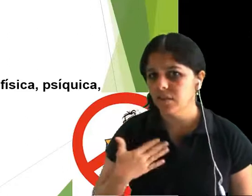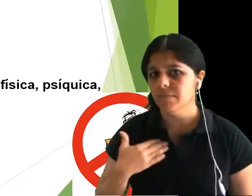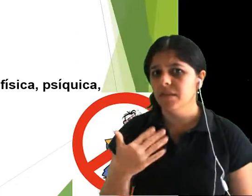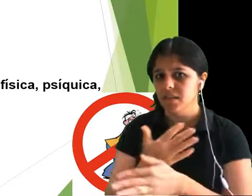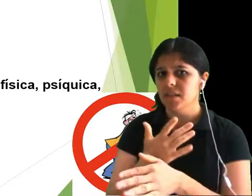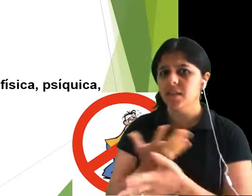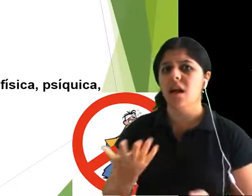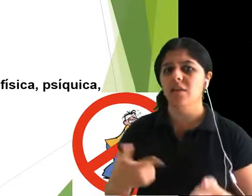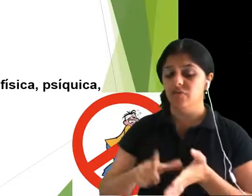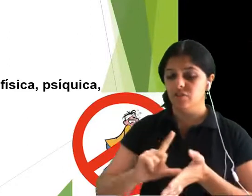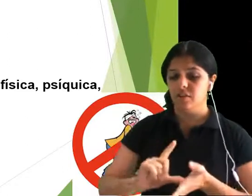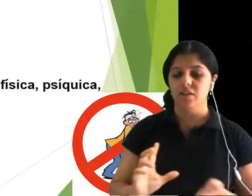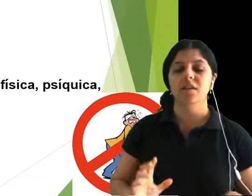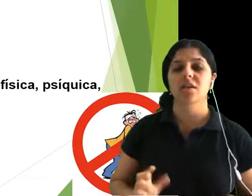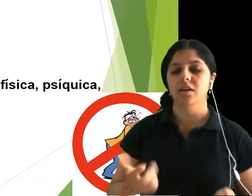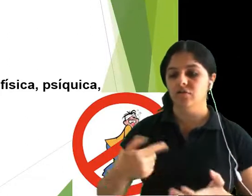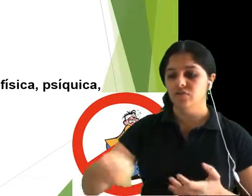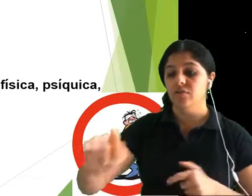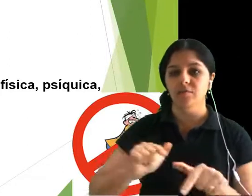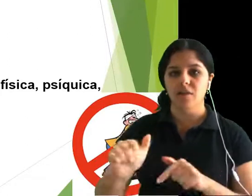cidade que antes de ir para o